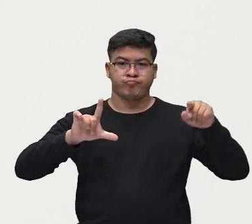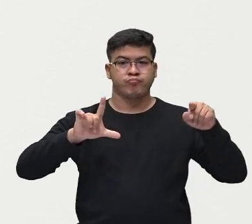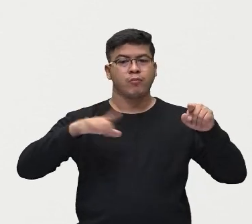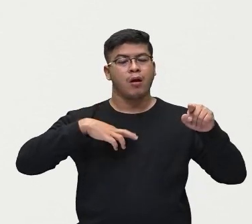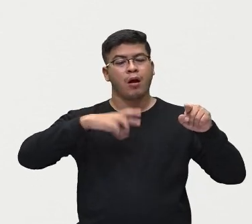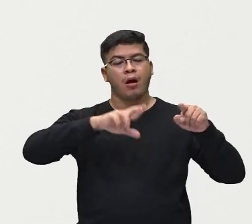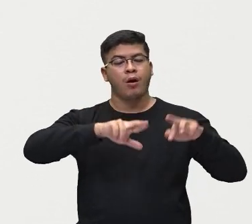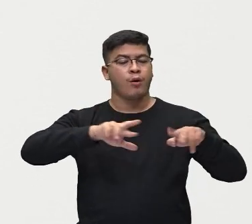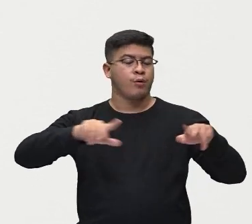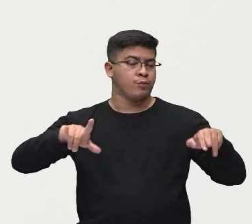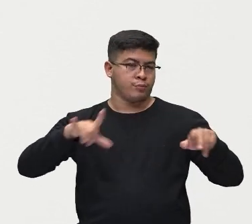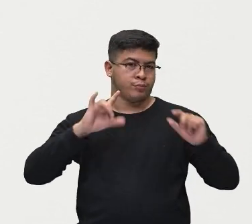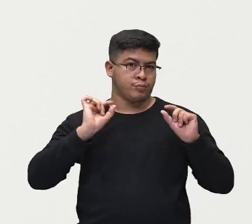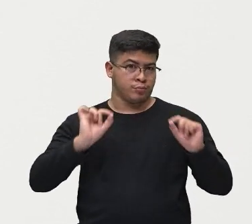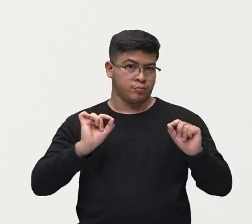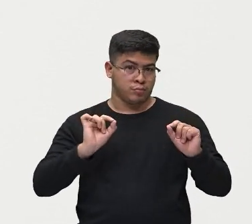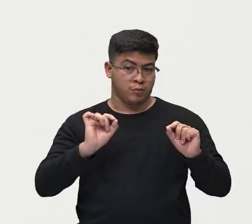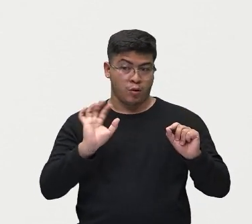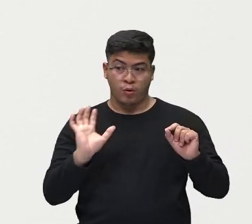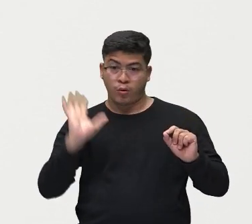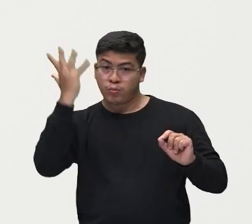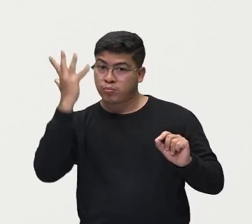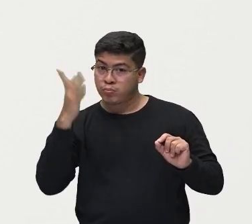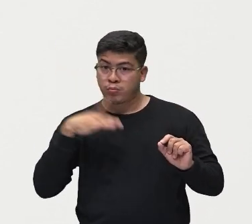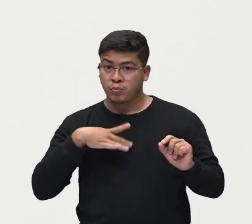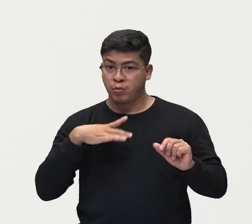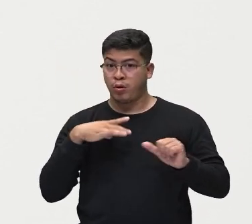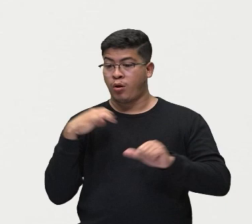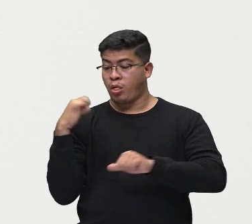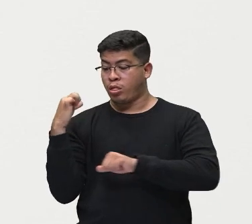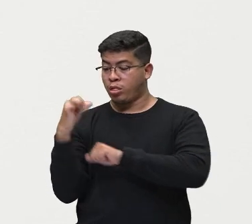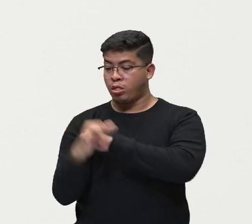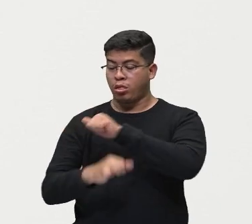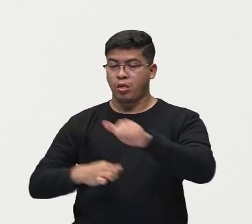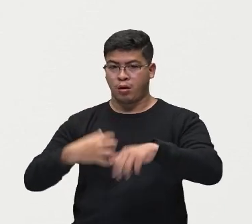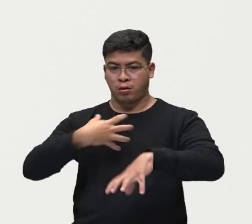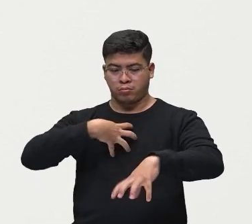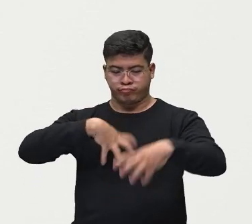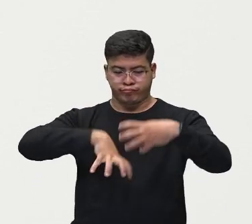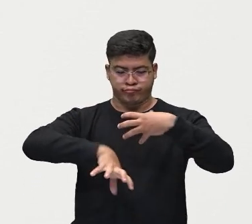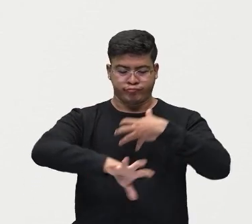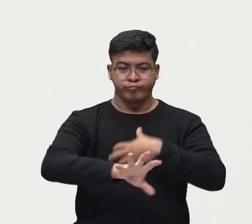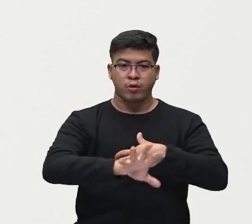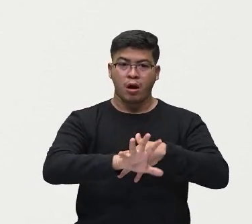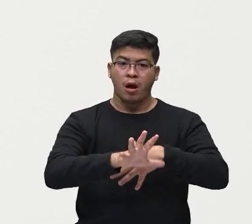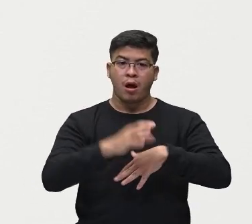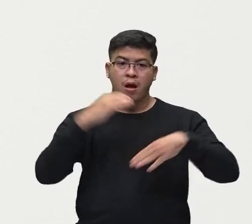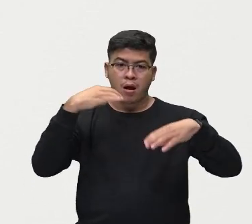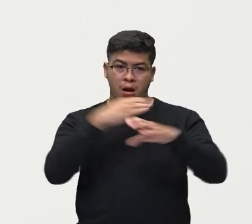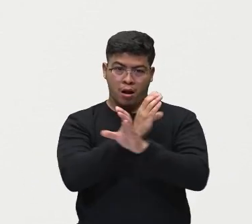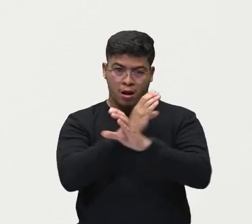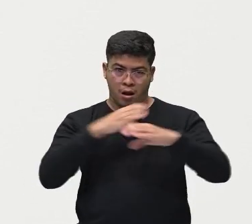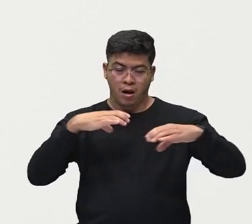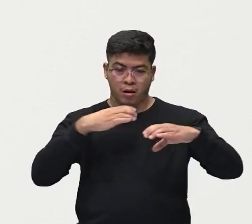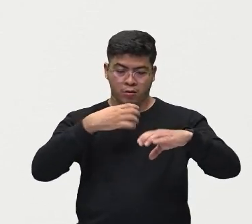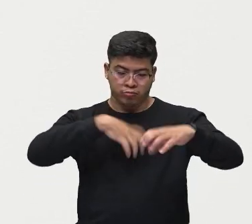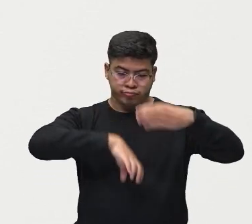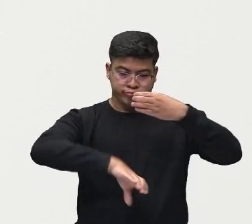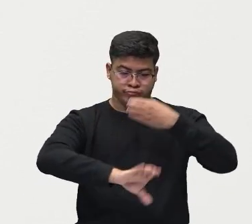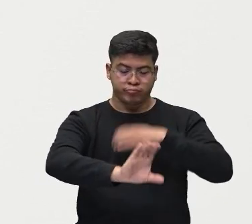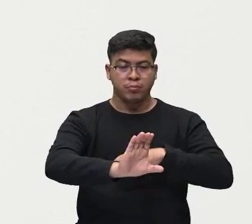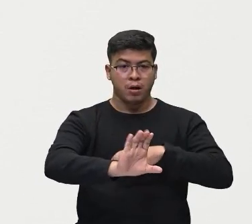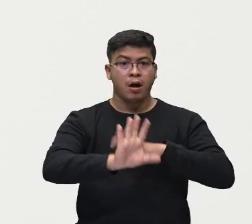estudos desses fenômenos, trocas de calor, transformações de energia